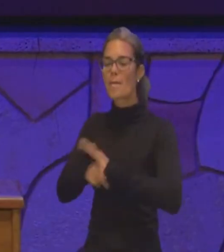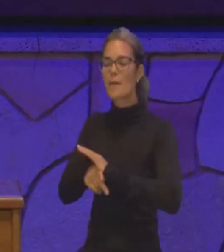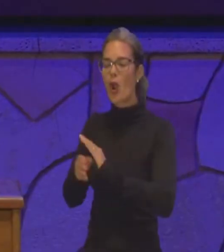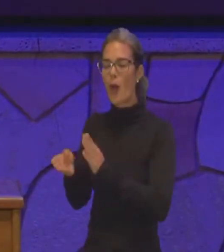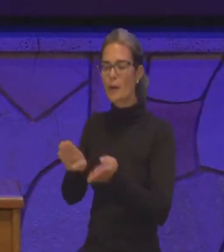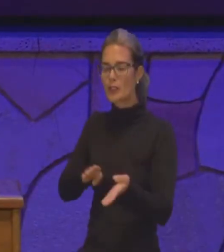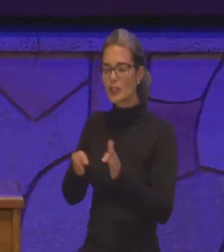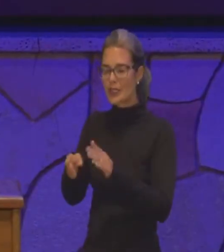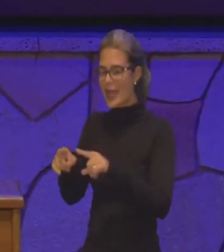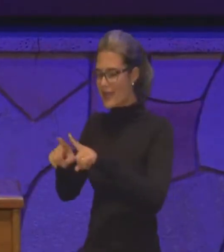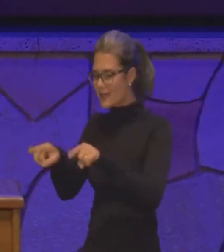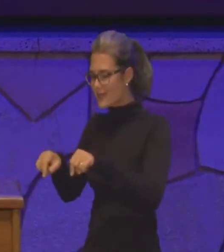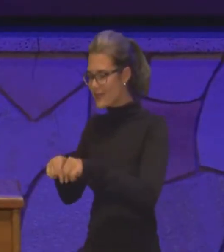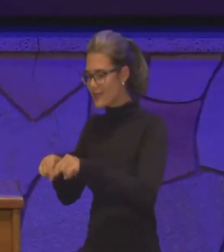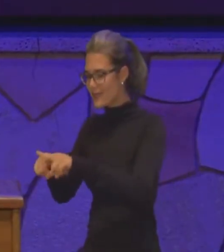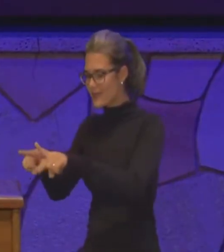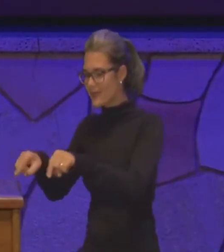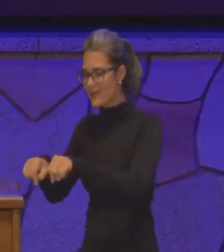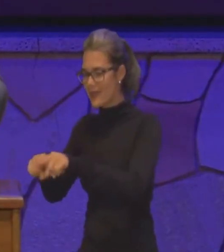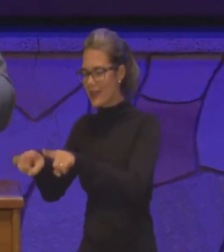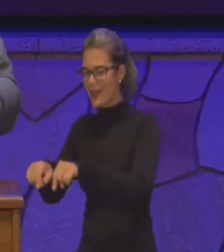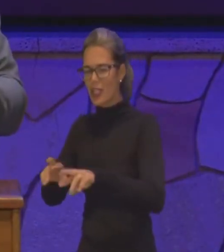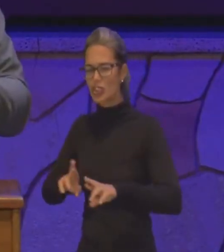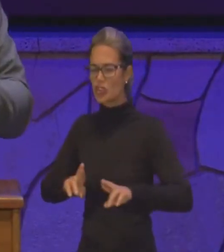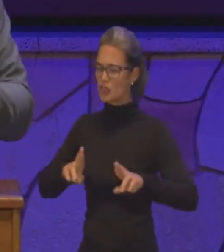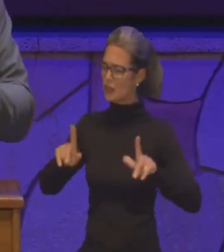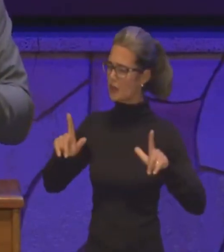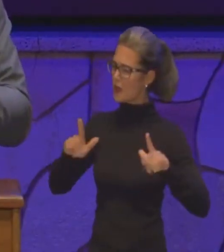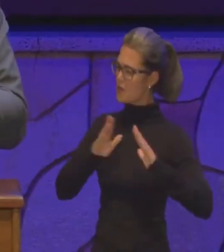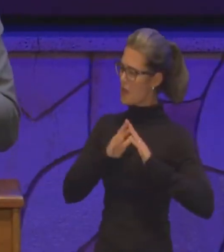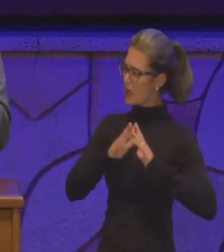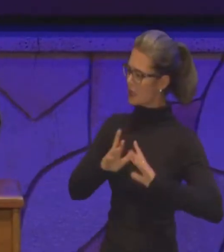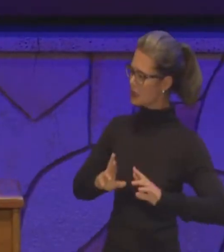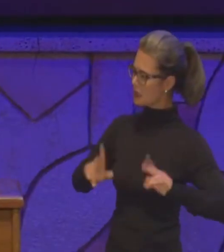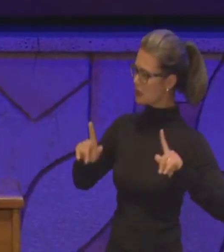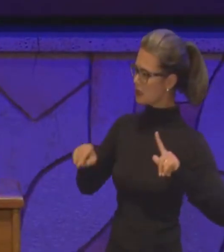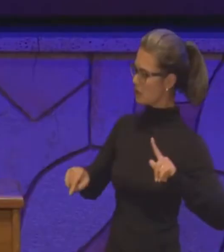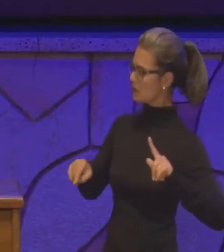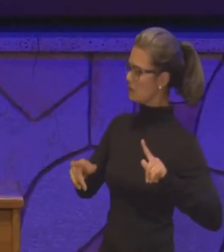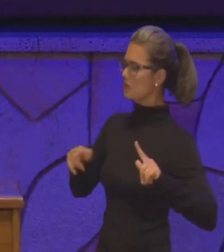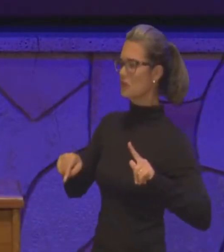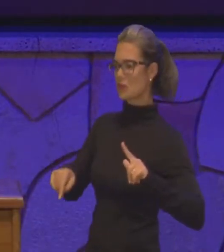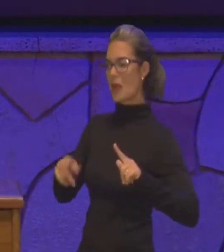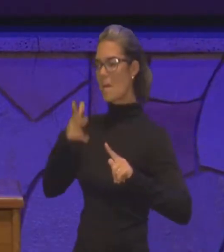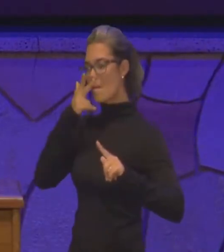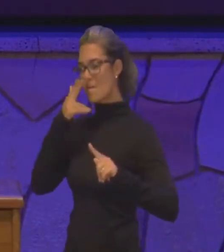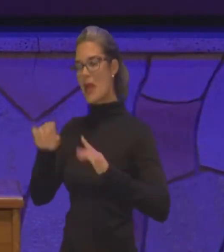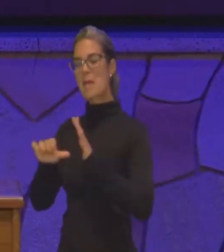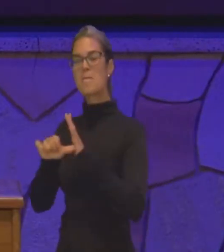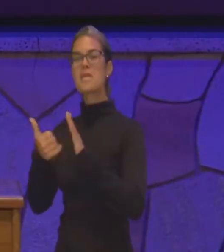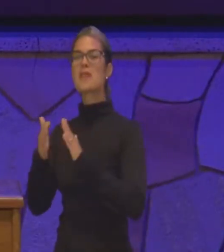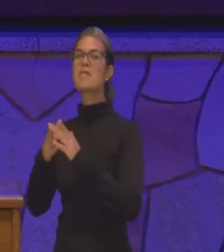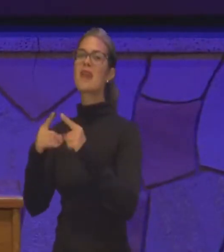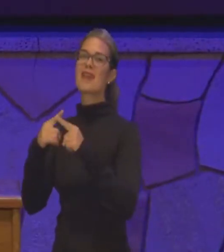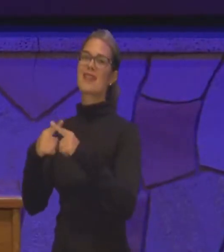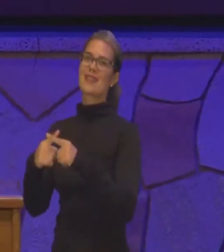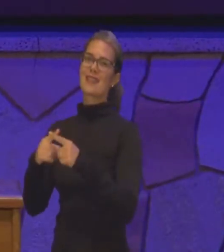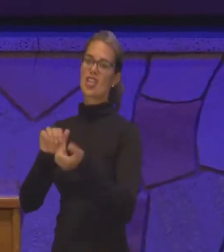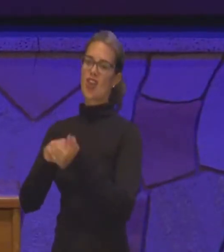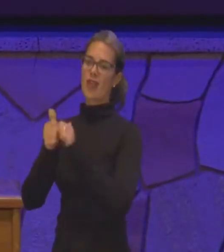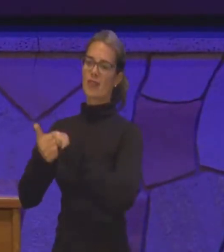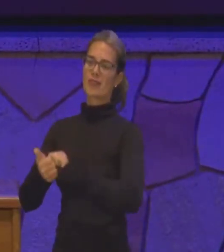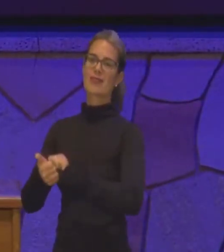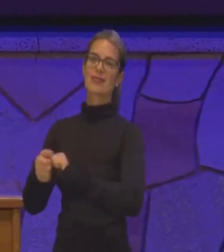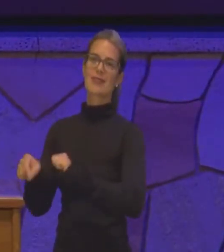salas diferentes das construções da época. E ali se mostrou provavelmente uma das primeiras